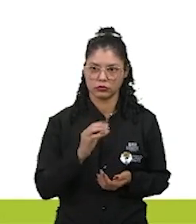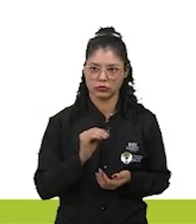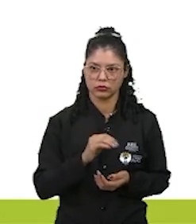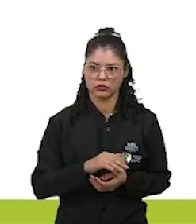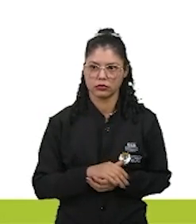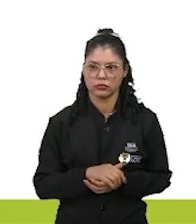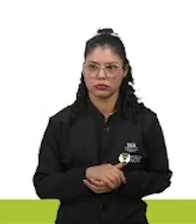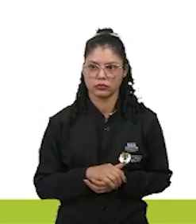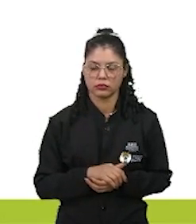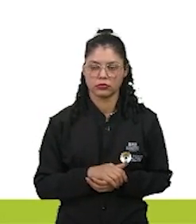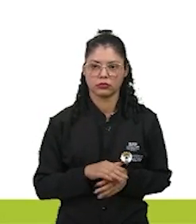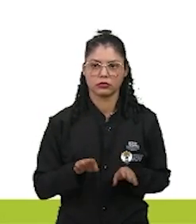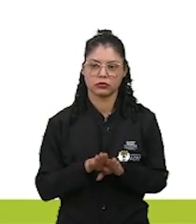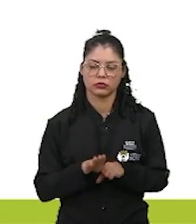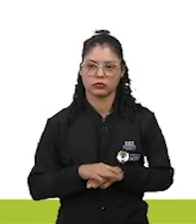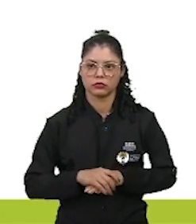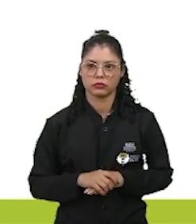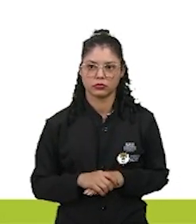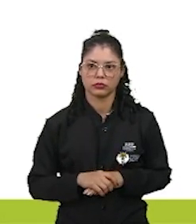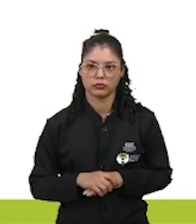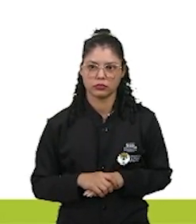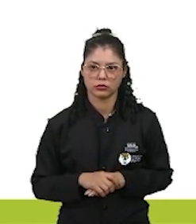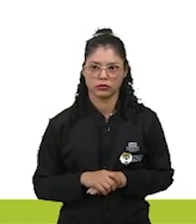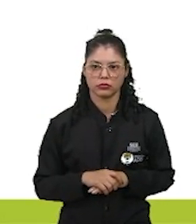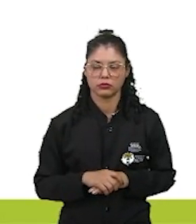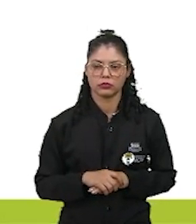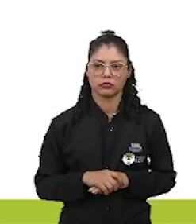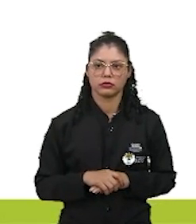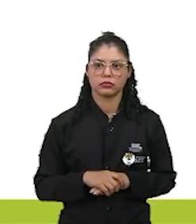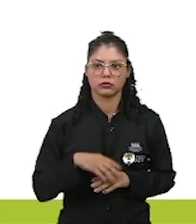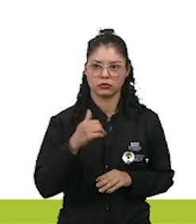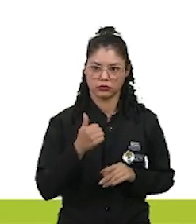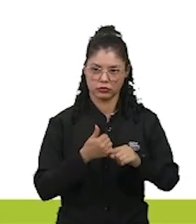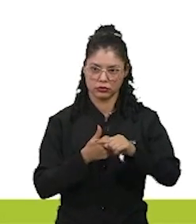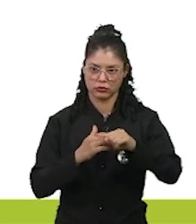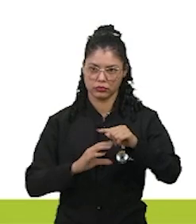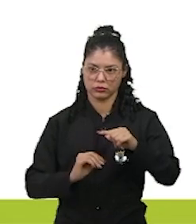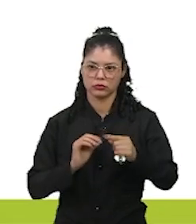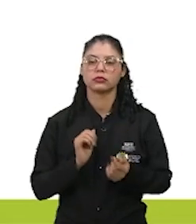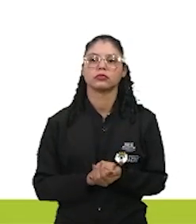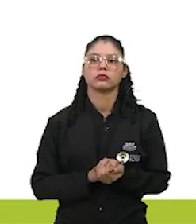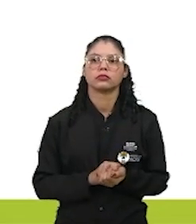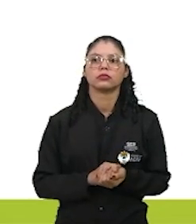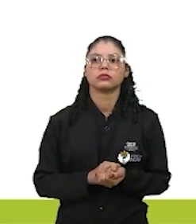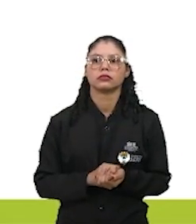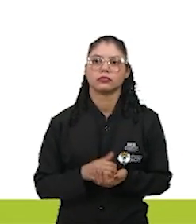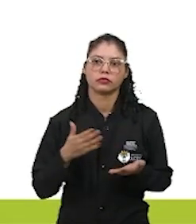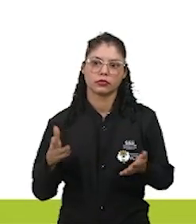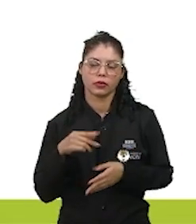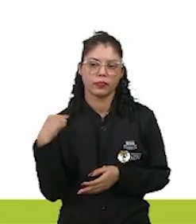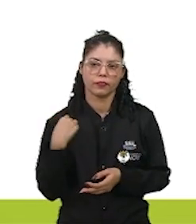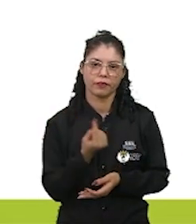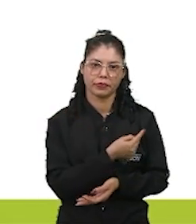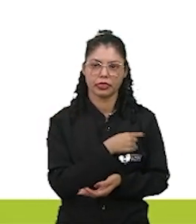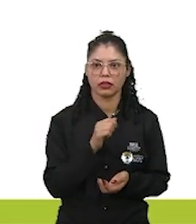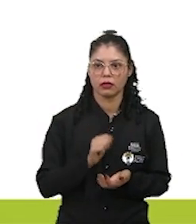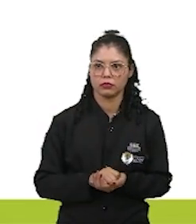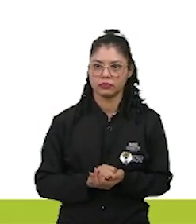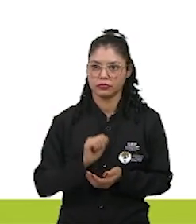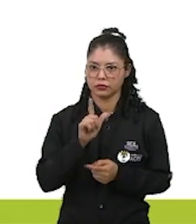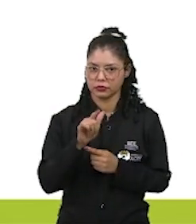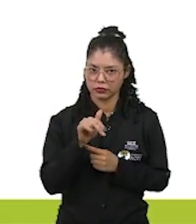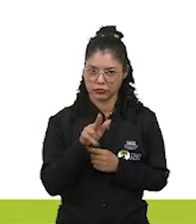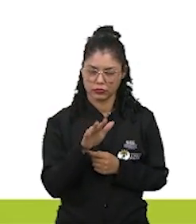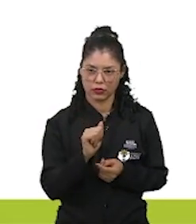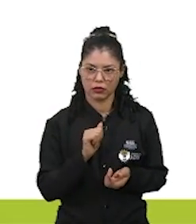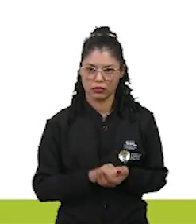Substituindo, né? Substituindo na função Y igual a M de X mais